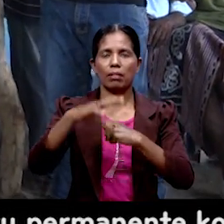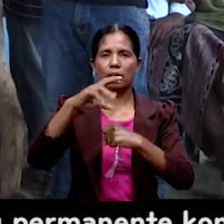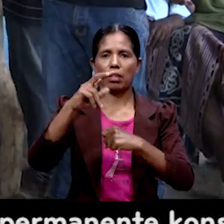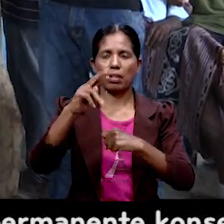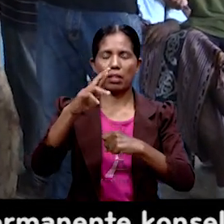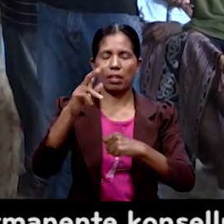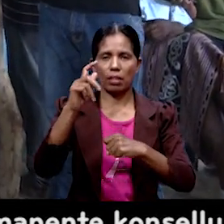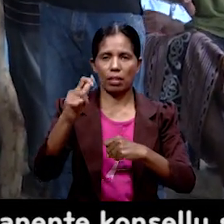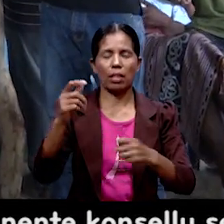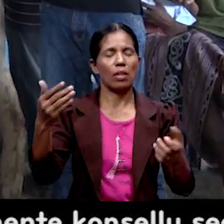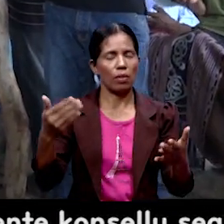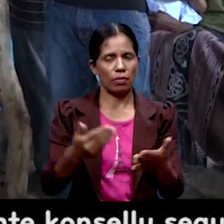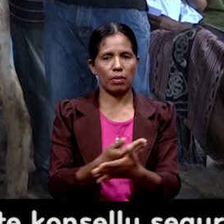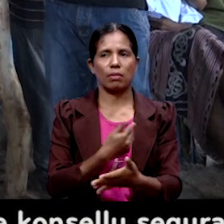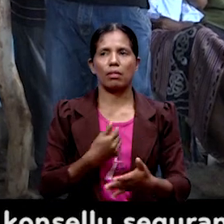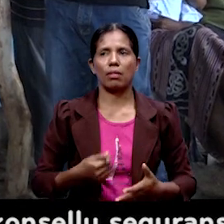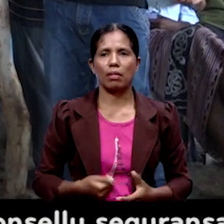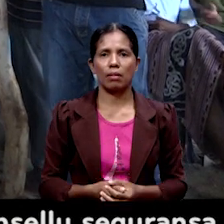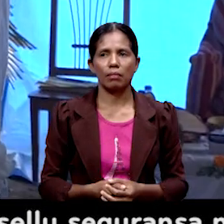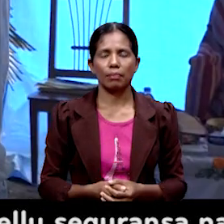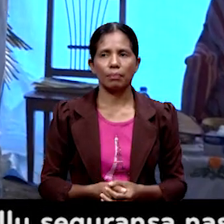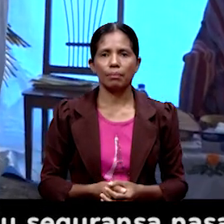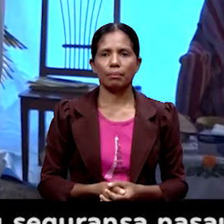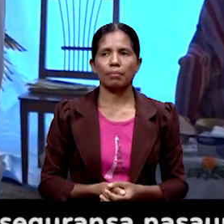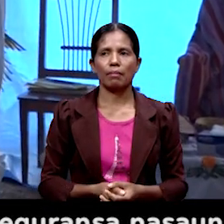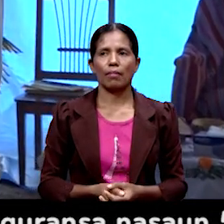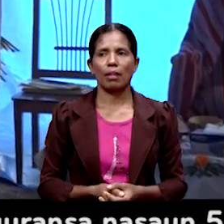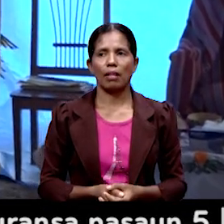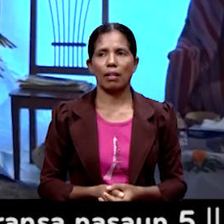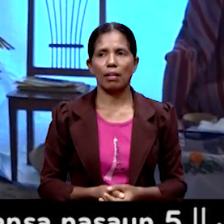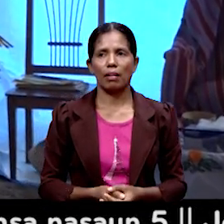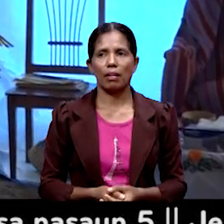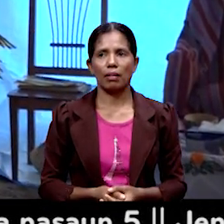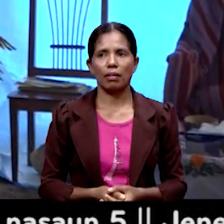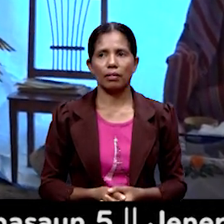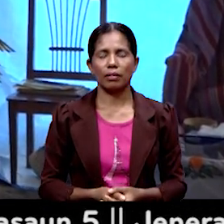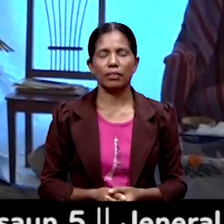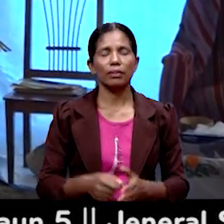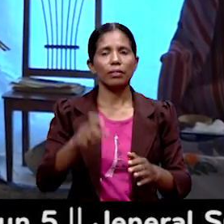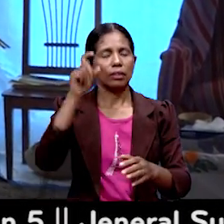cada ato reconstruir. Afoi ne sanana mos entrega material de